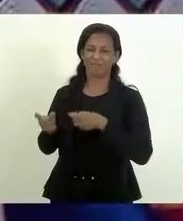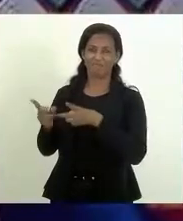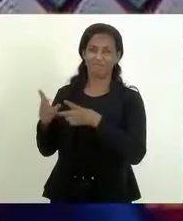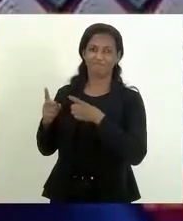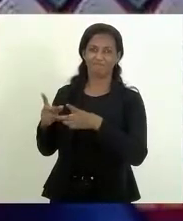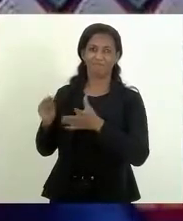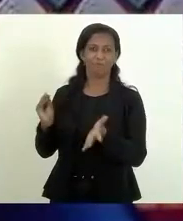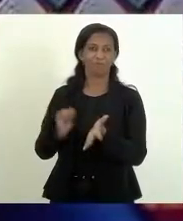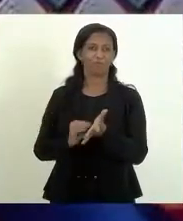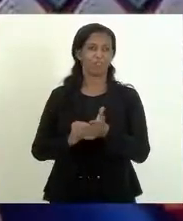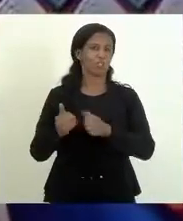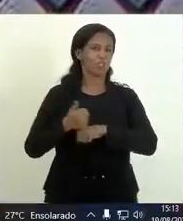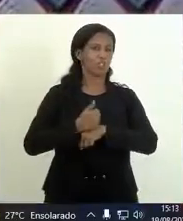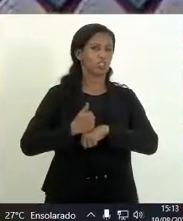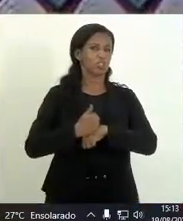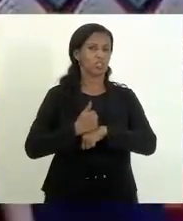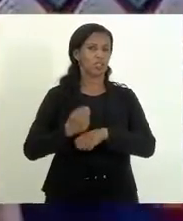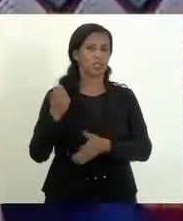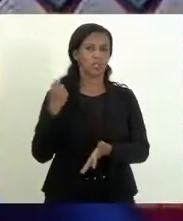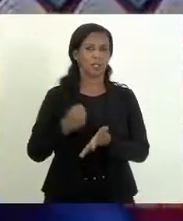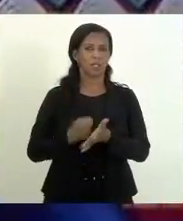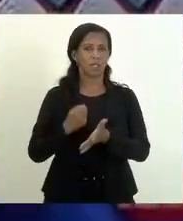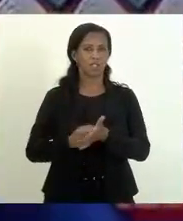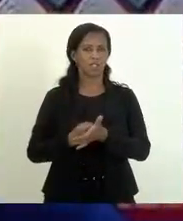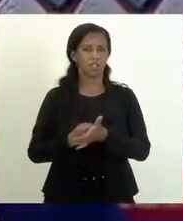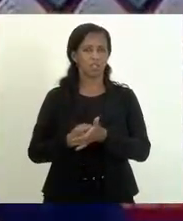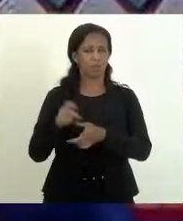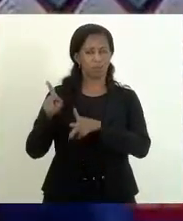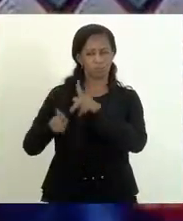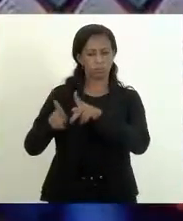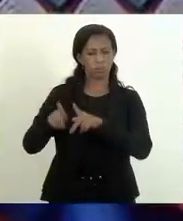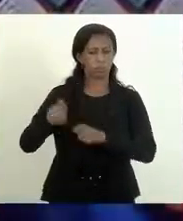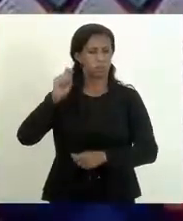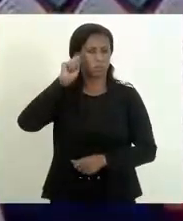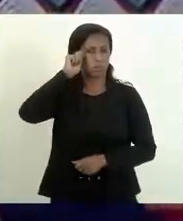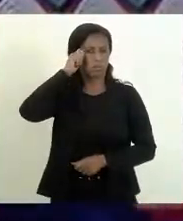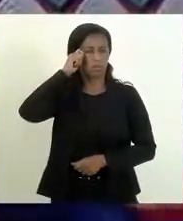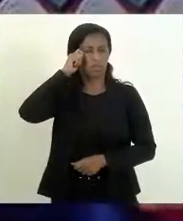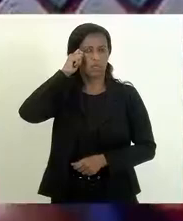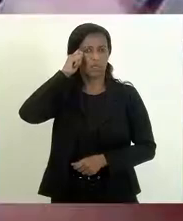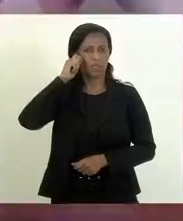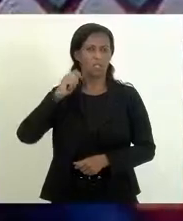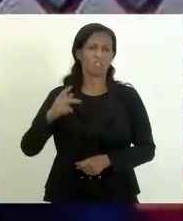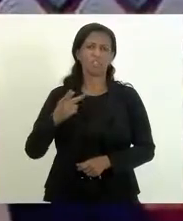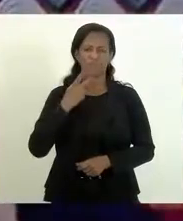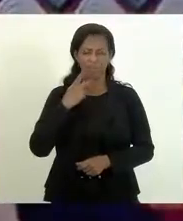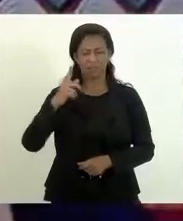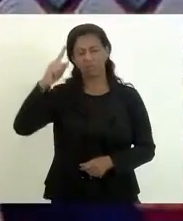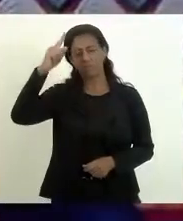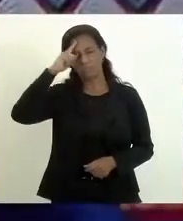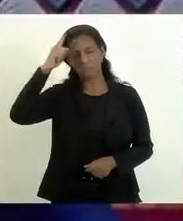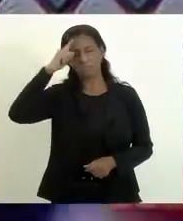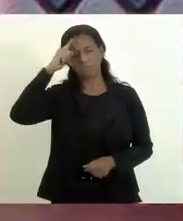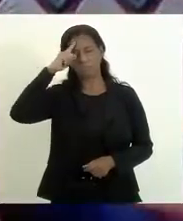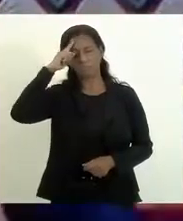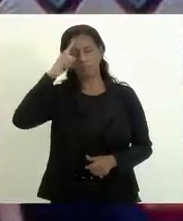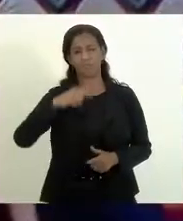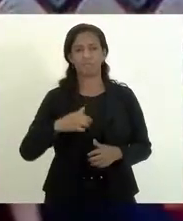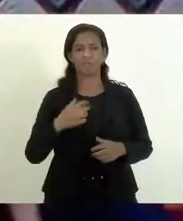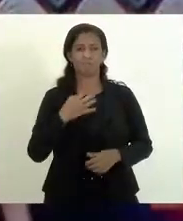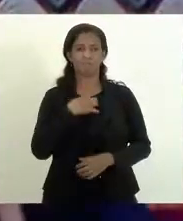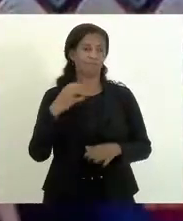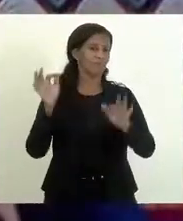dignidade humana, garantias mínimas da população negra, a gente fala isso aqui todos os dias. Fico muito